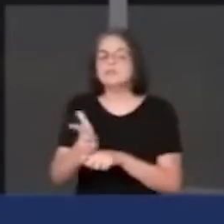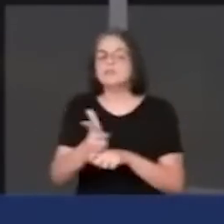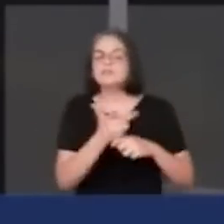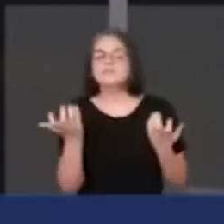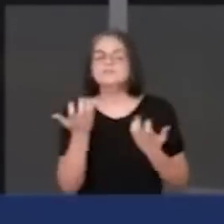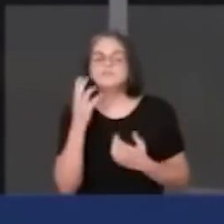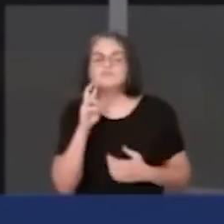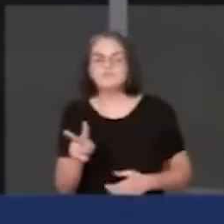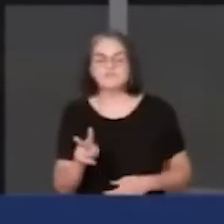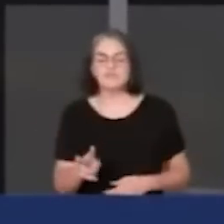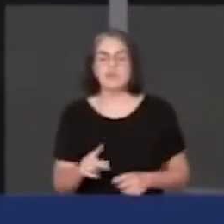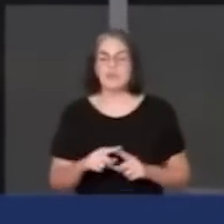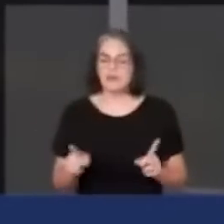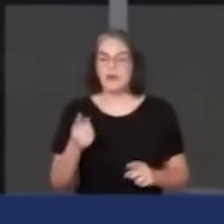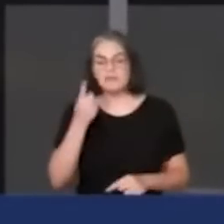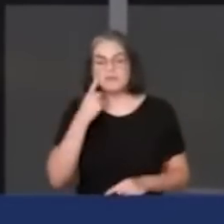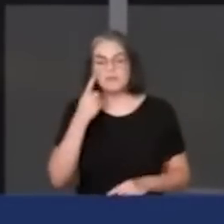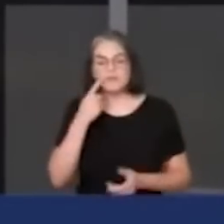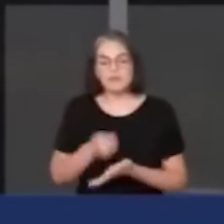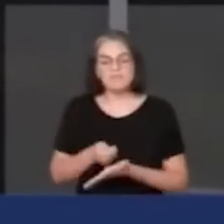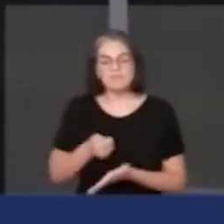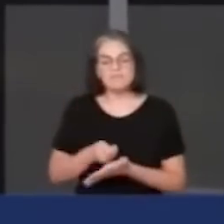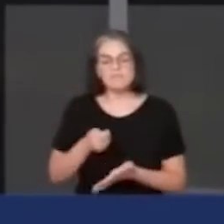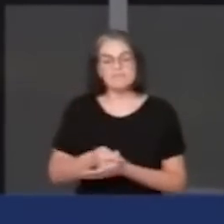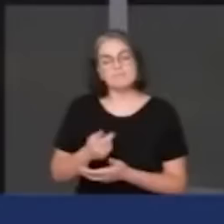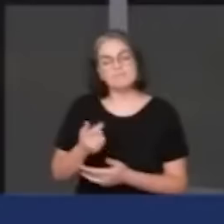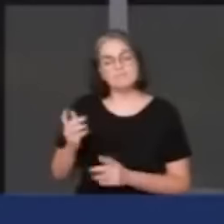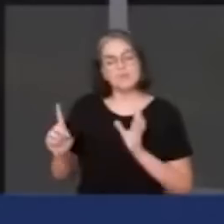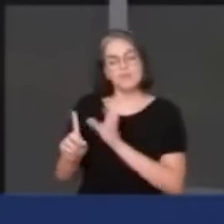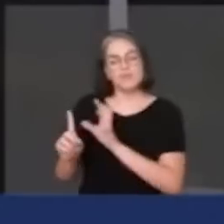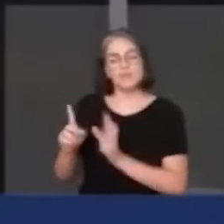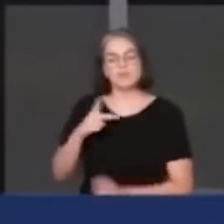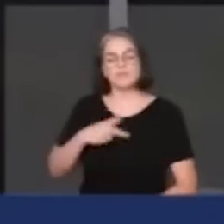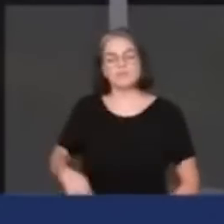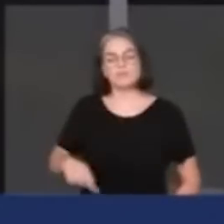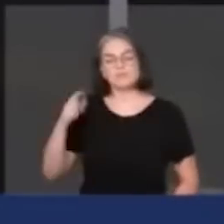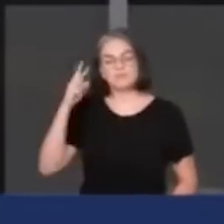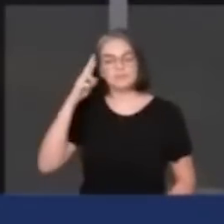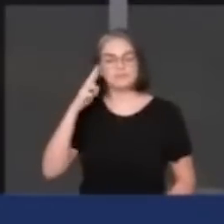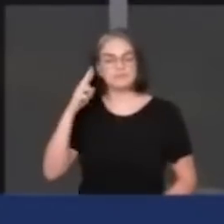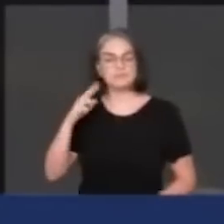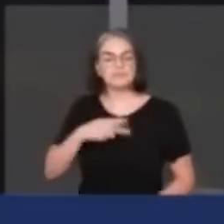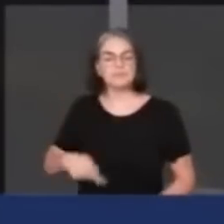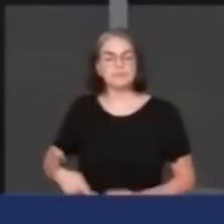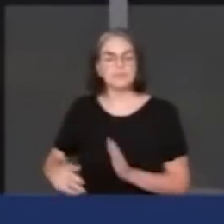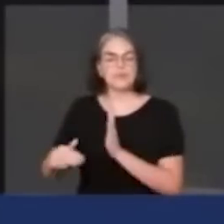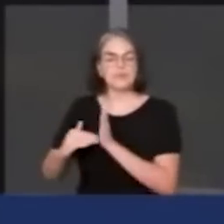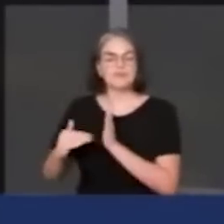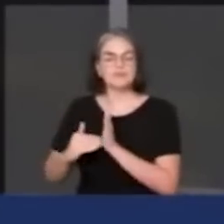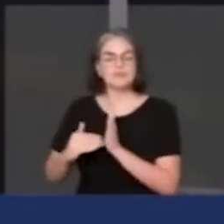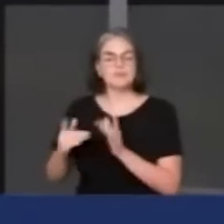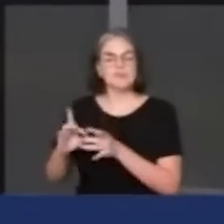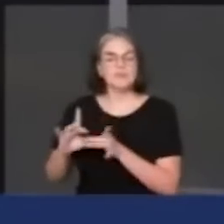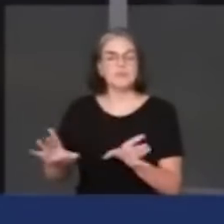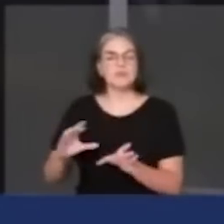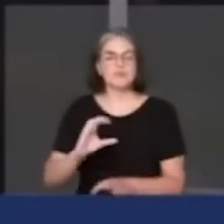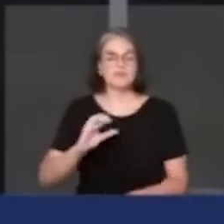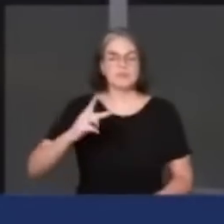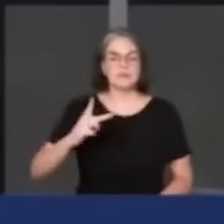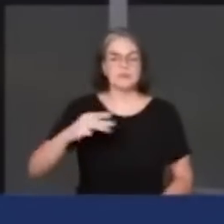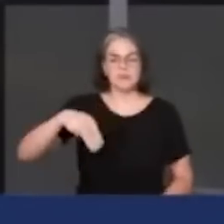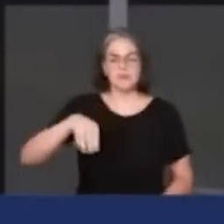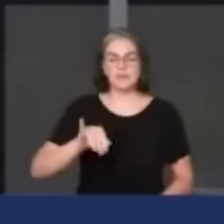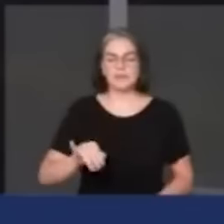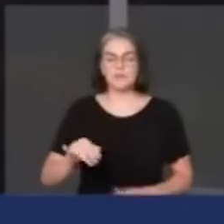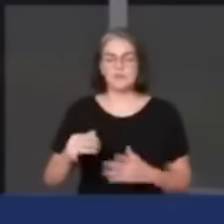do Senado, Rodrigo Pacheco, para que ele cumpra, não só o regimento dessa casa, que fala em abertura automática da CPMI, mas também,